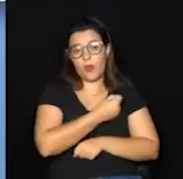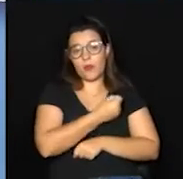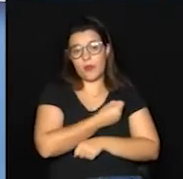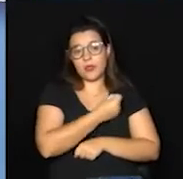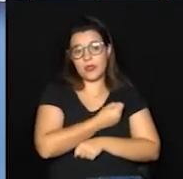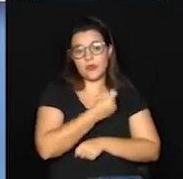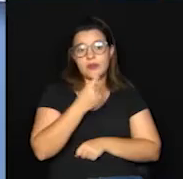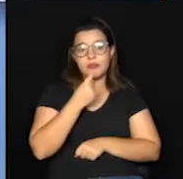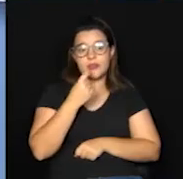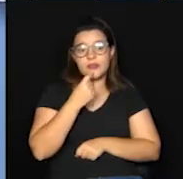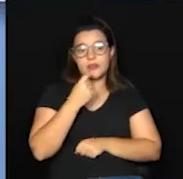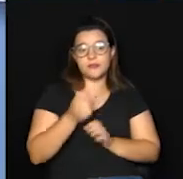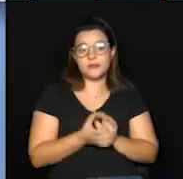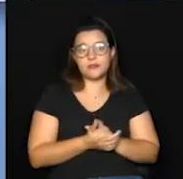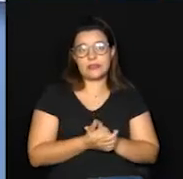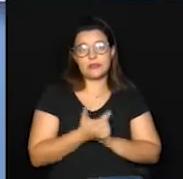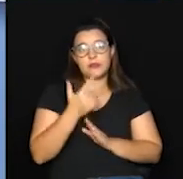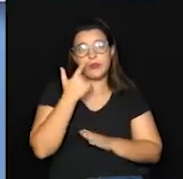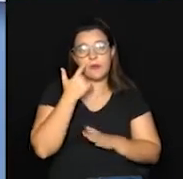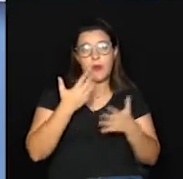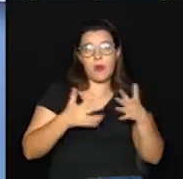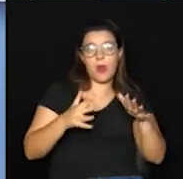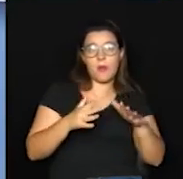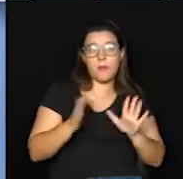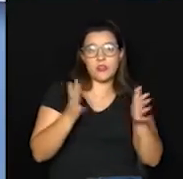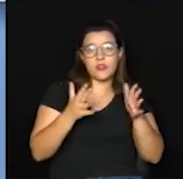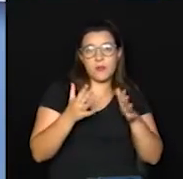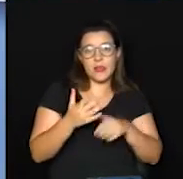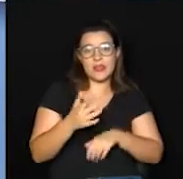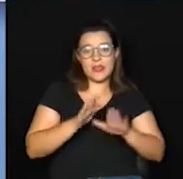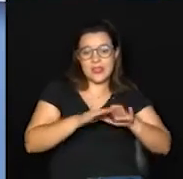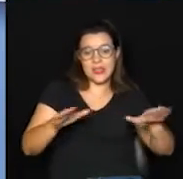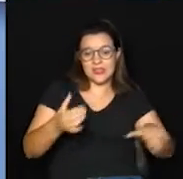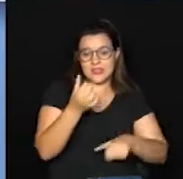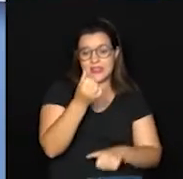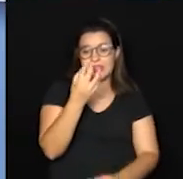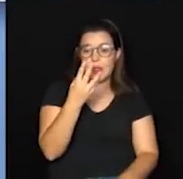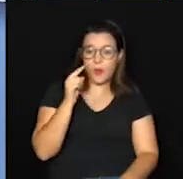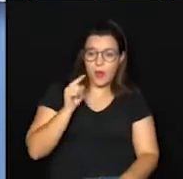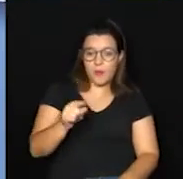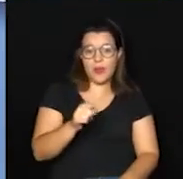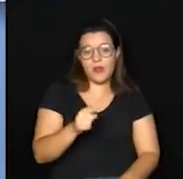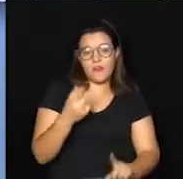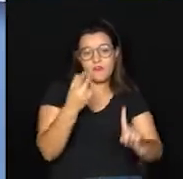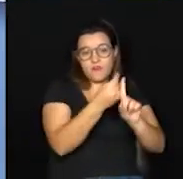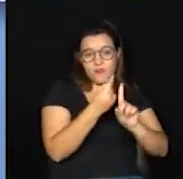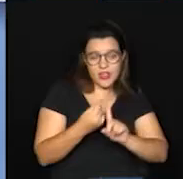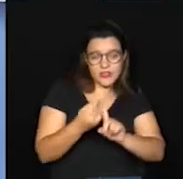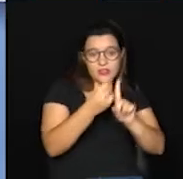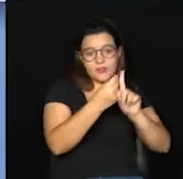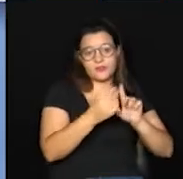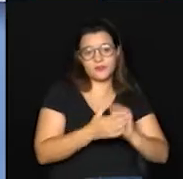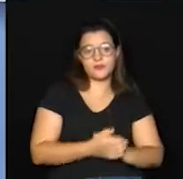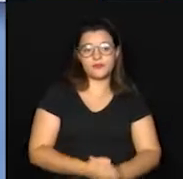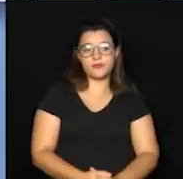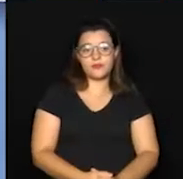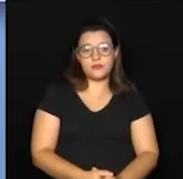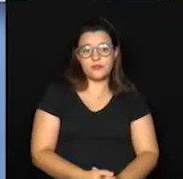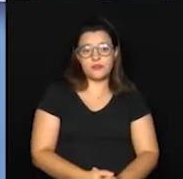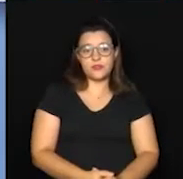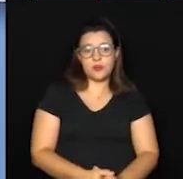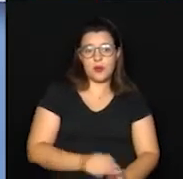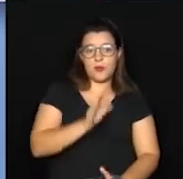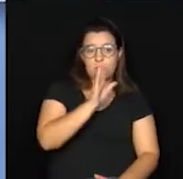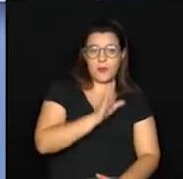tinha uma expectativa de vacinar 64 mil crianças. Lembrando que em todo o país, apesar de termos